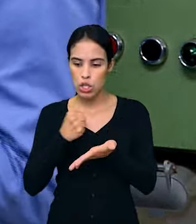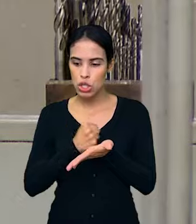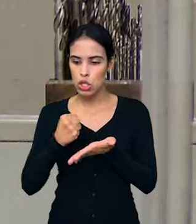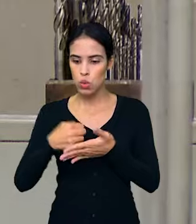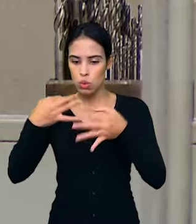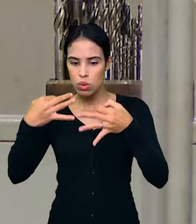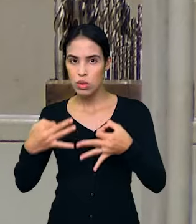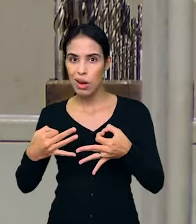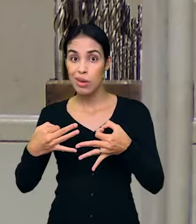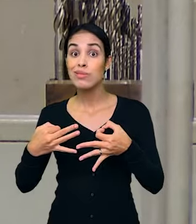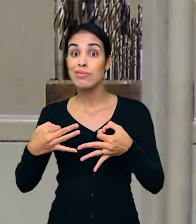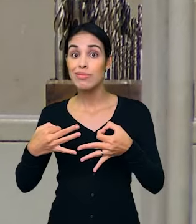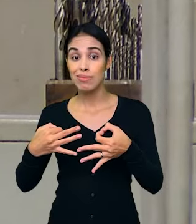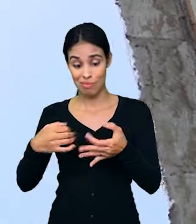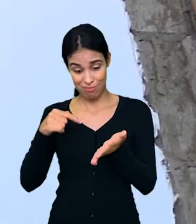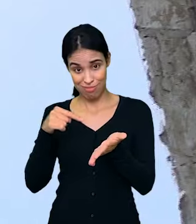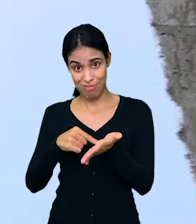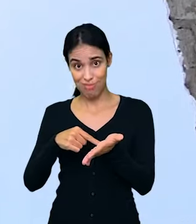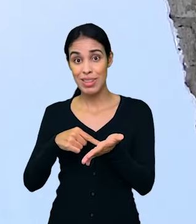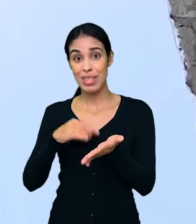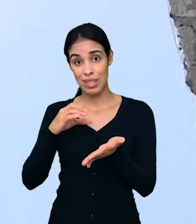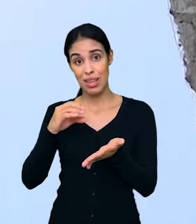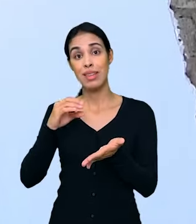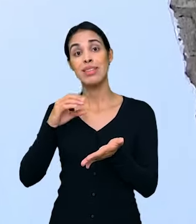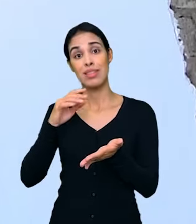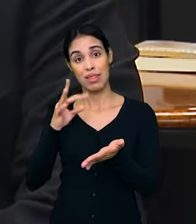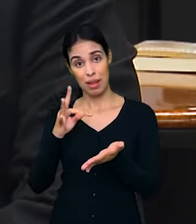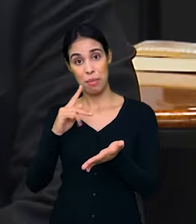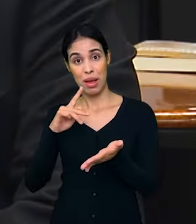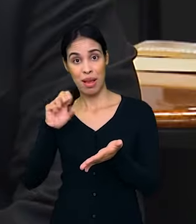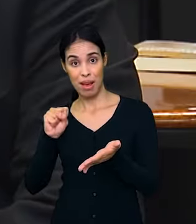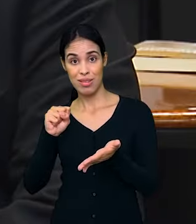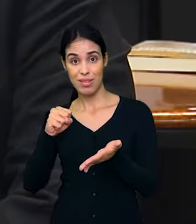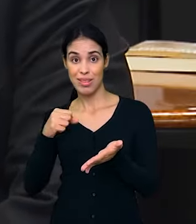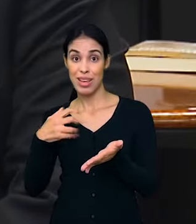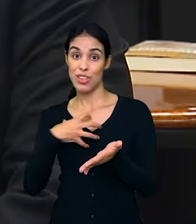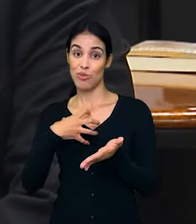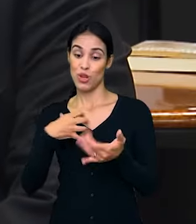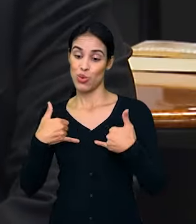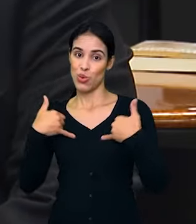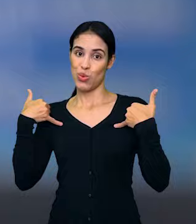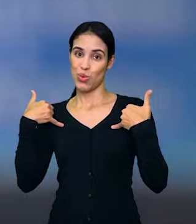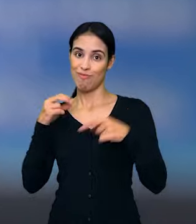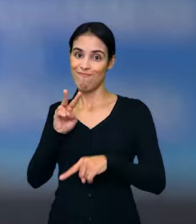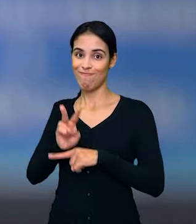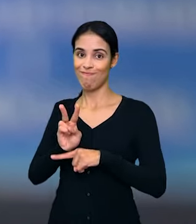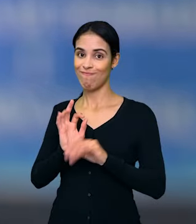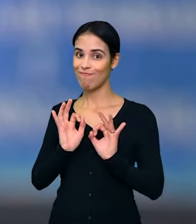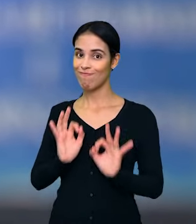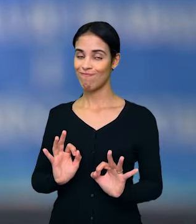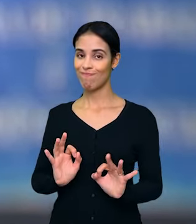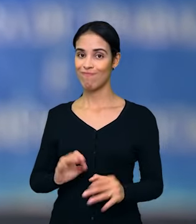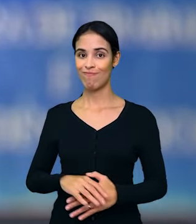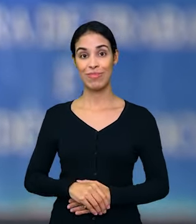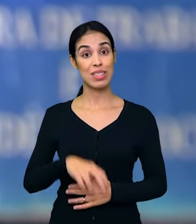formal, ainda é a carteira de trabalho o ponto de referência e o ponto de orgulho daquele trabalhador.